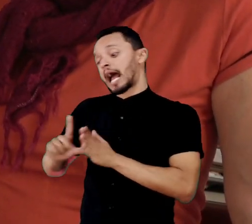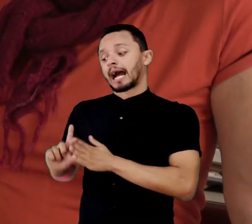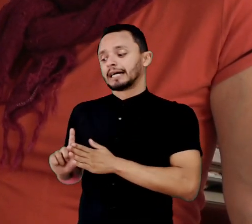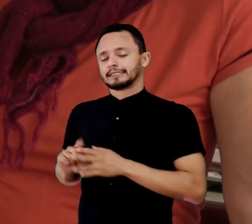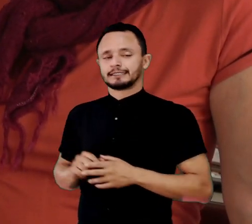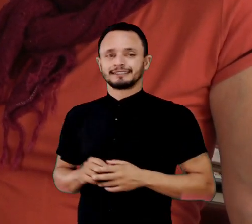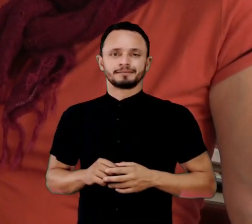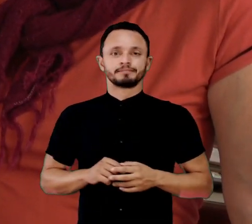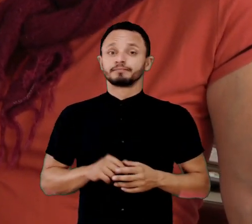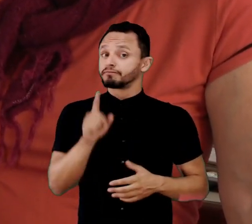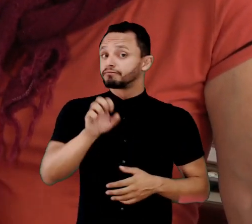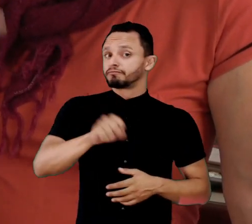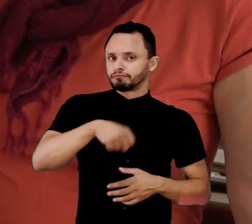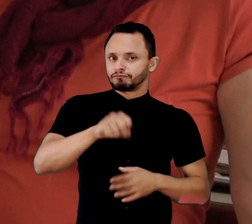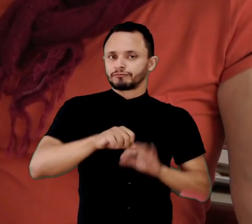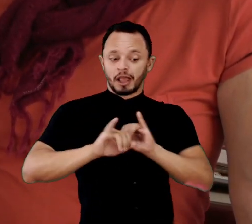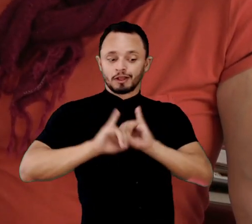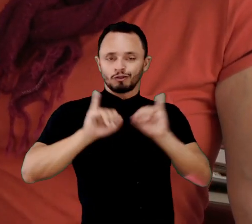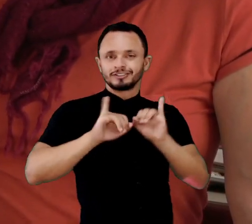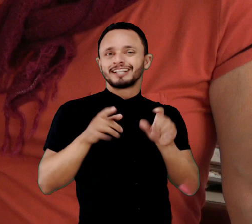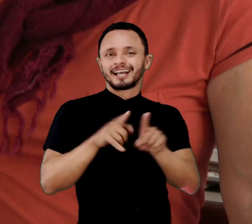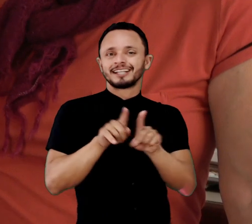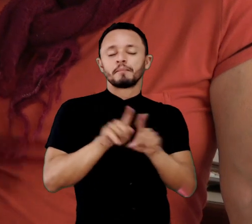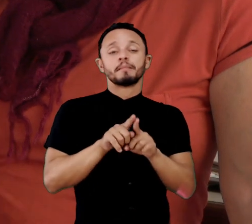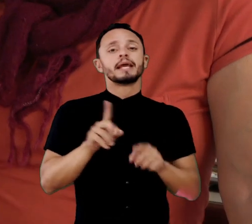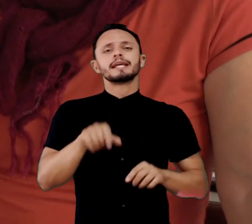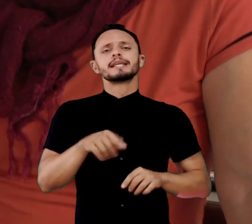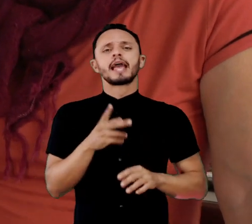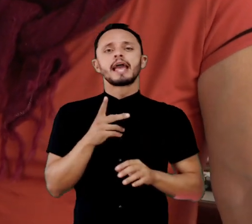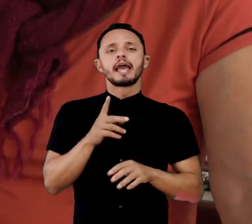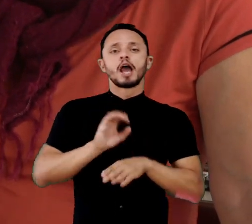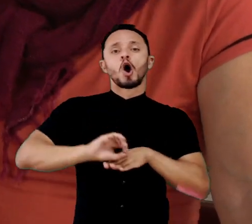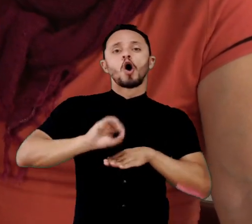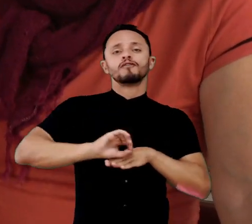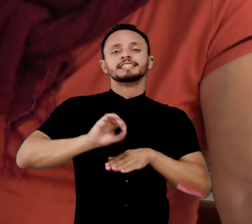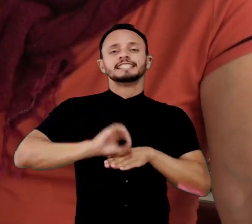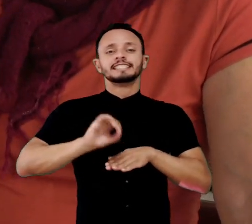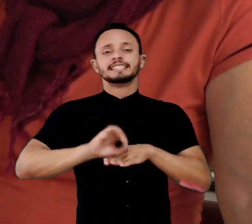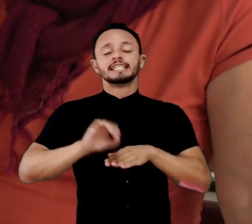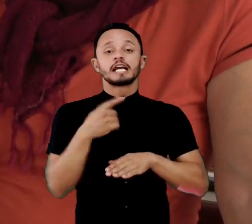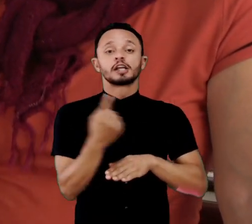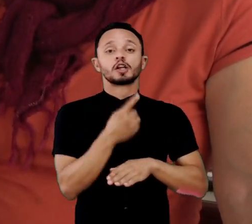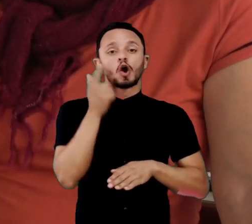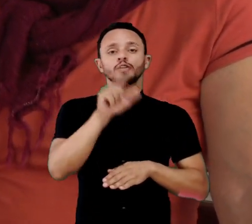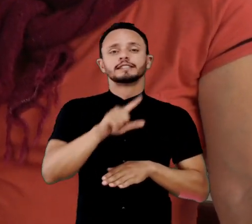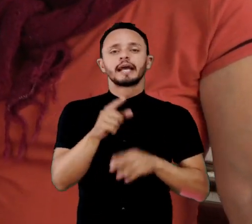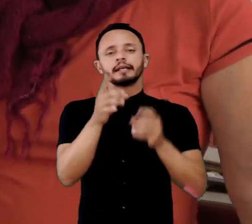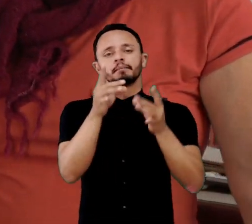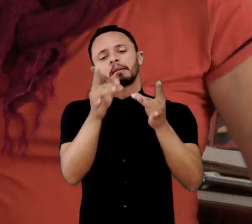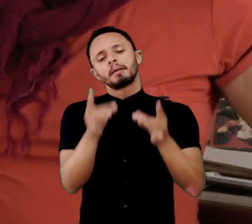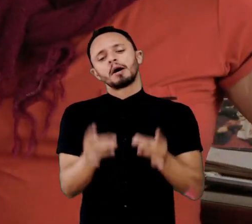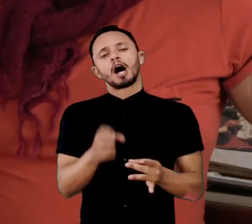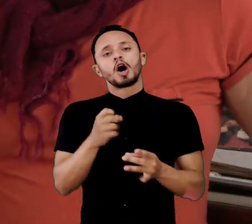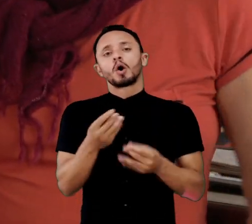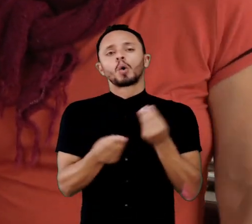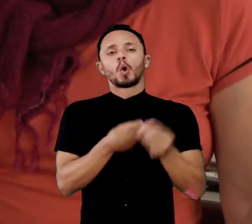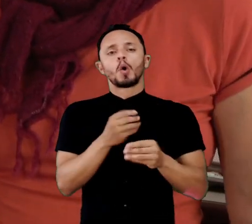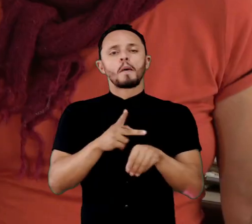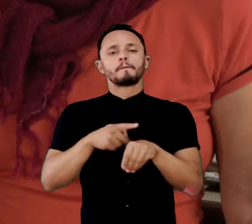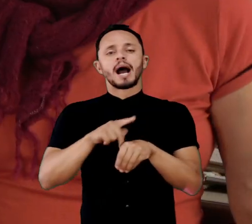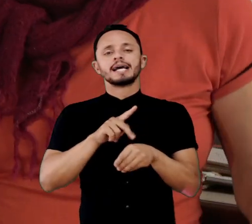minha oficina, que é rumos da internacionalização e da circulação. Podemos fazer,